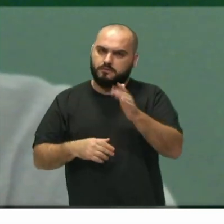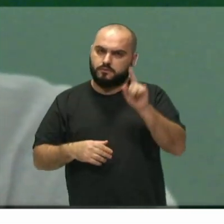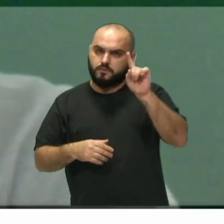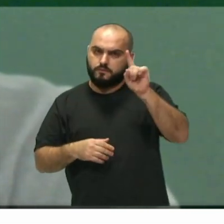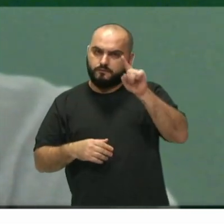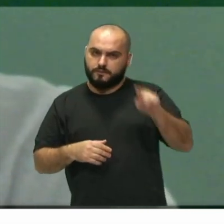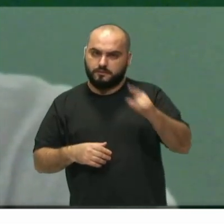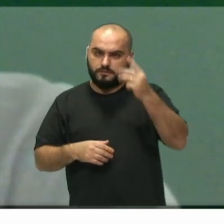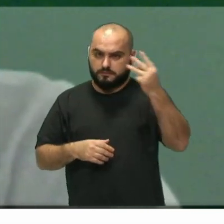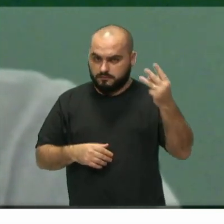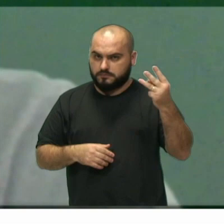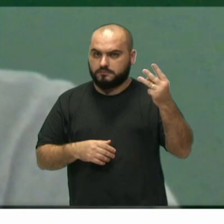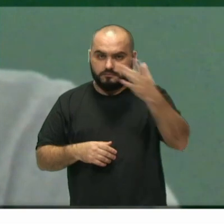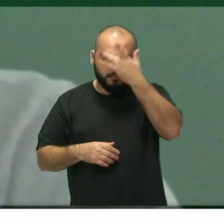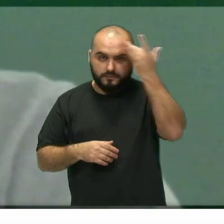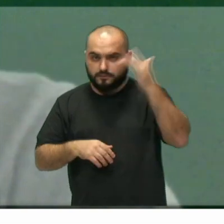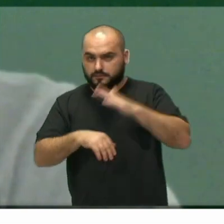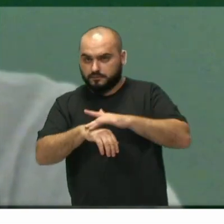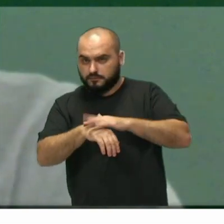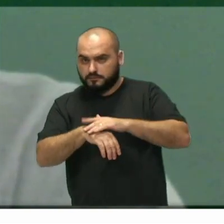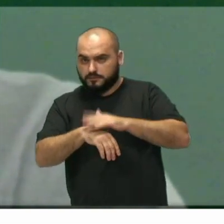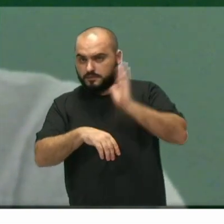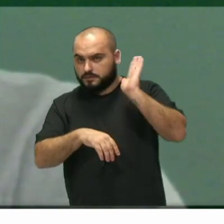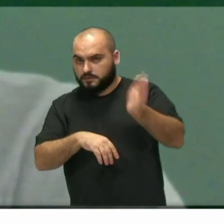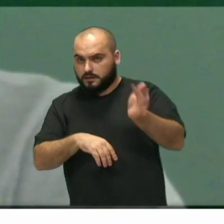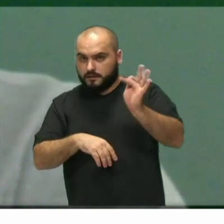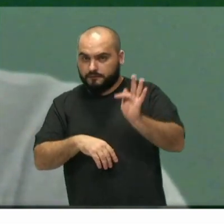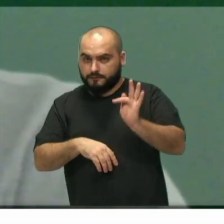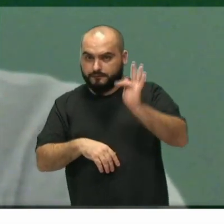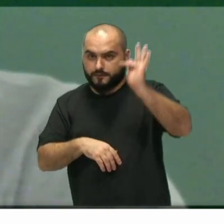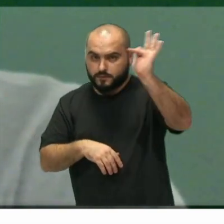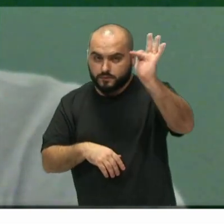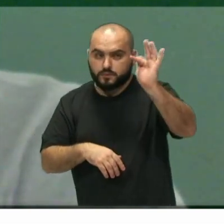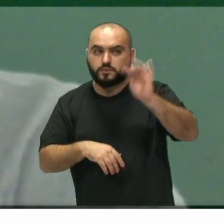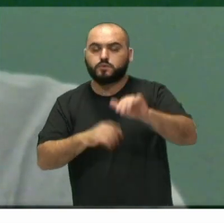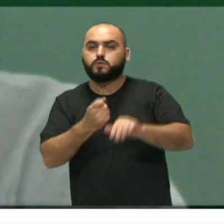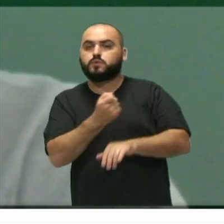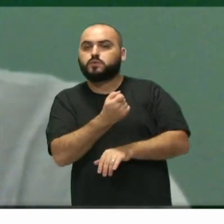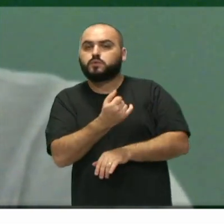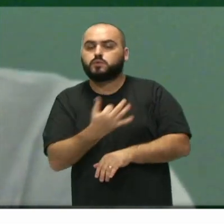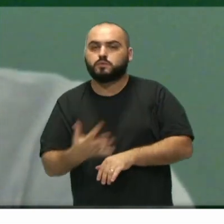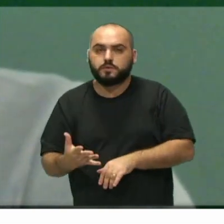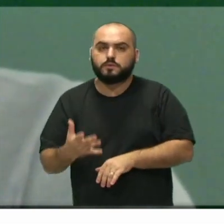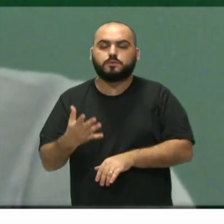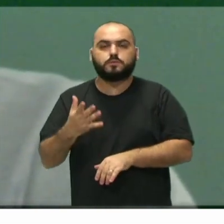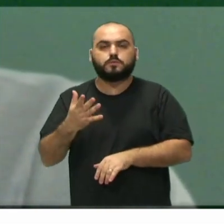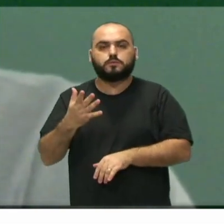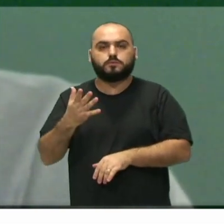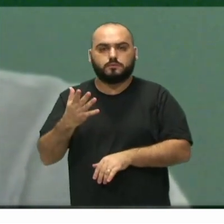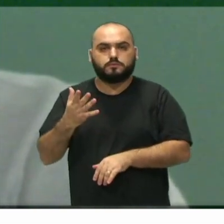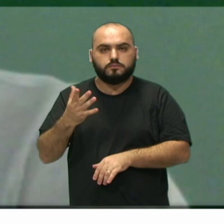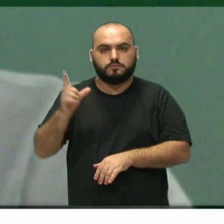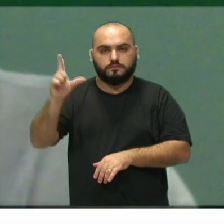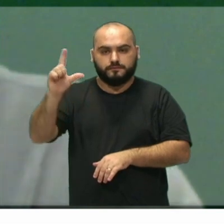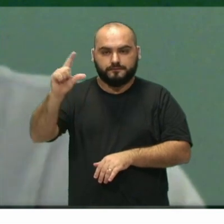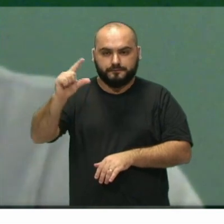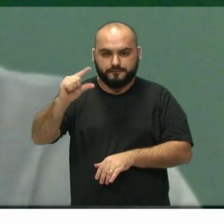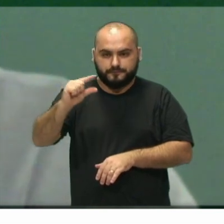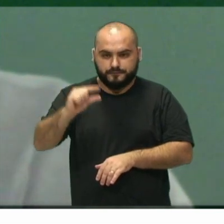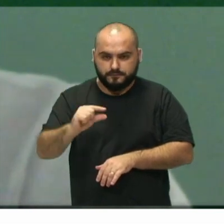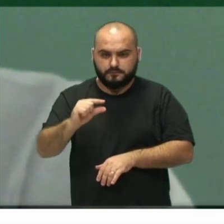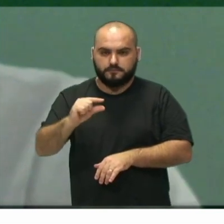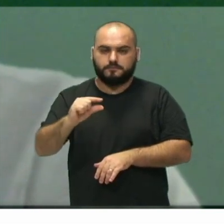dos contaminados, e a tendência daqui para frente é esse número começar a reduzir em números absolutos, mas vai manter a